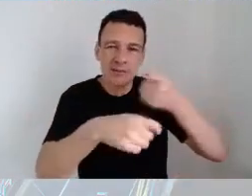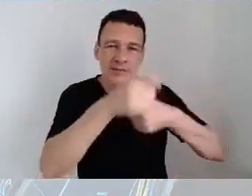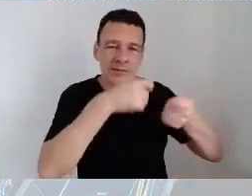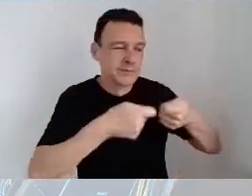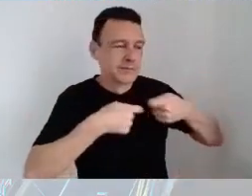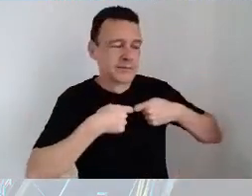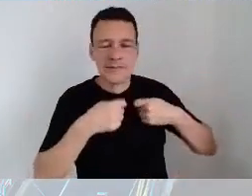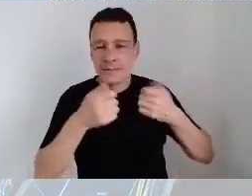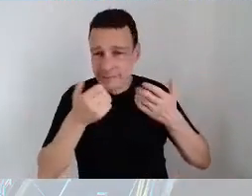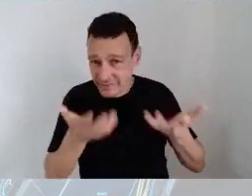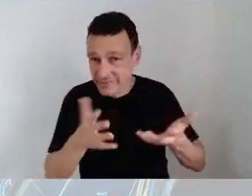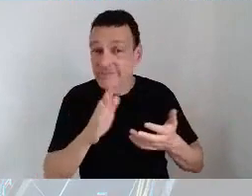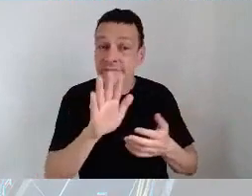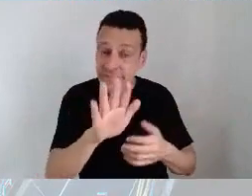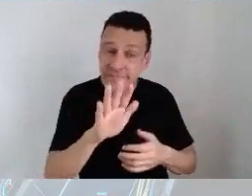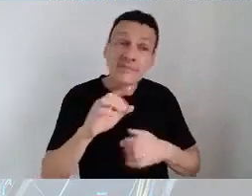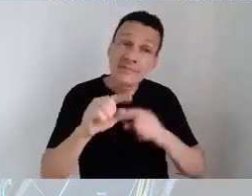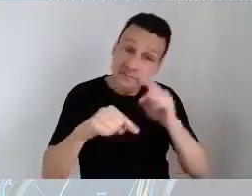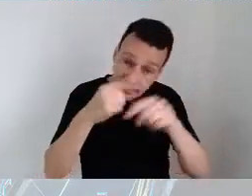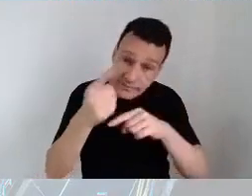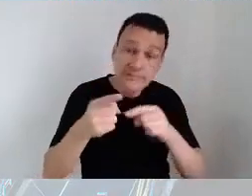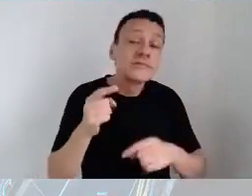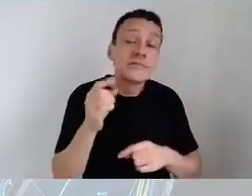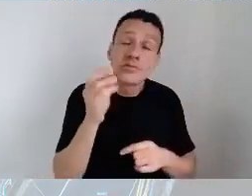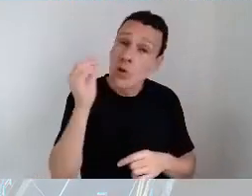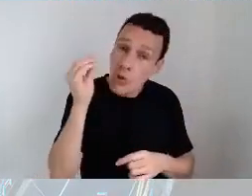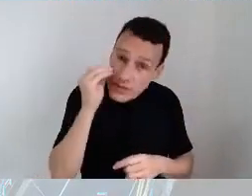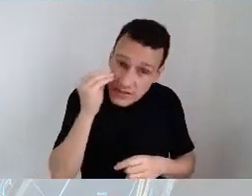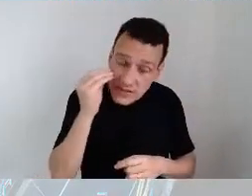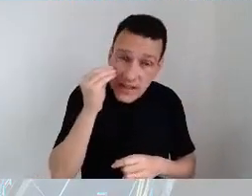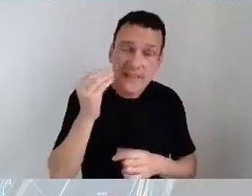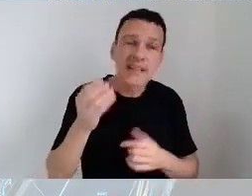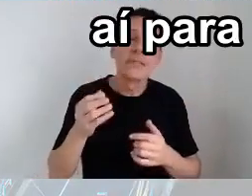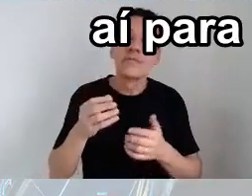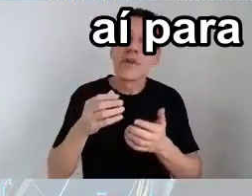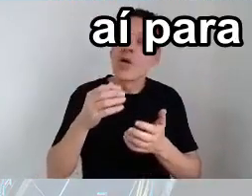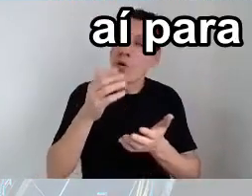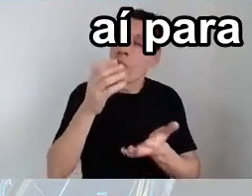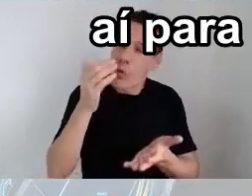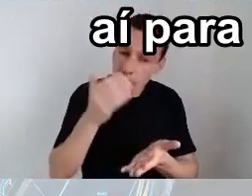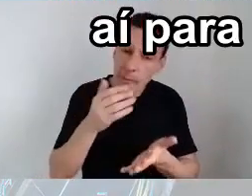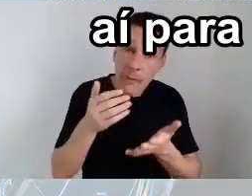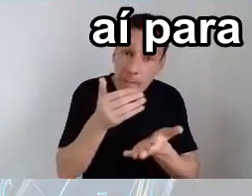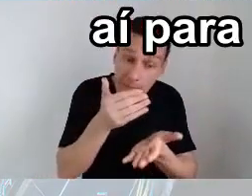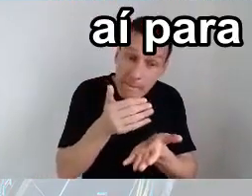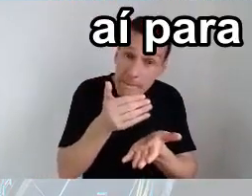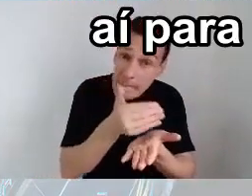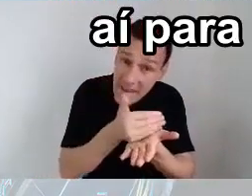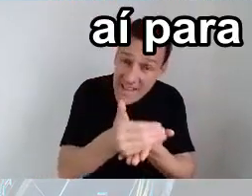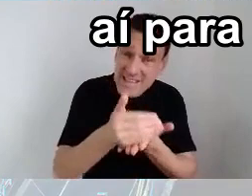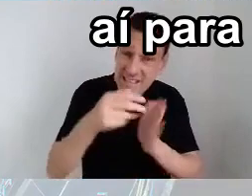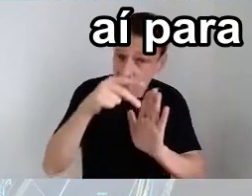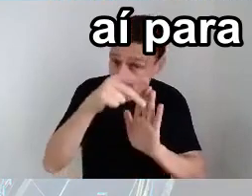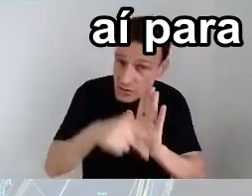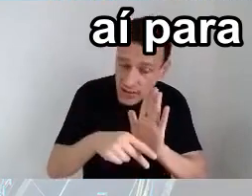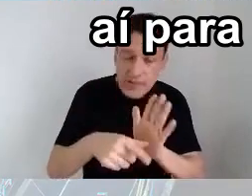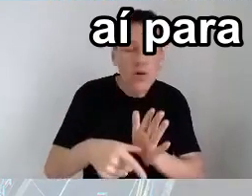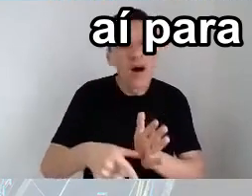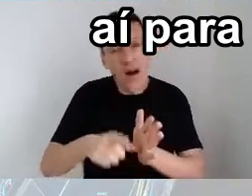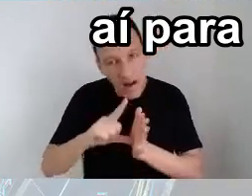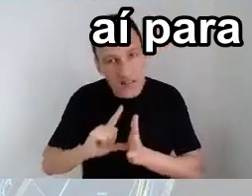de performance nos projetos de vocês. Quiser trocar uma ideia, eu vou estar aí pelo evento. Me adicione no LinkedIn, Ariane